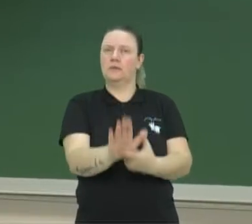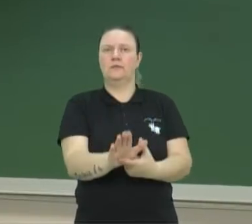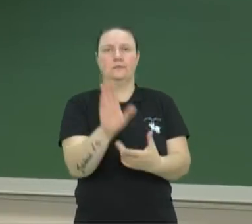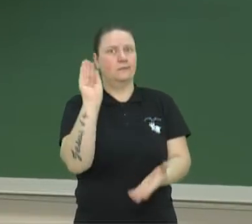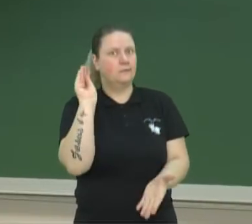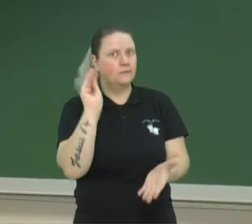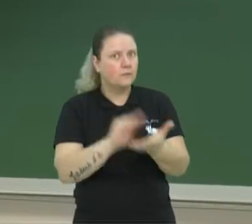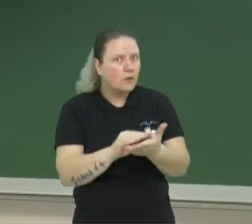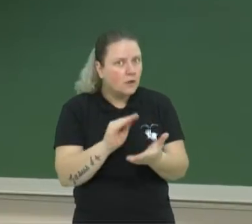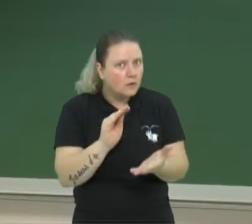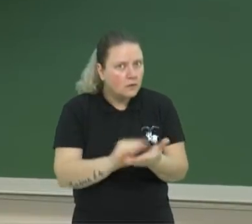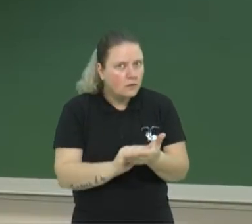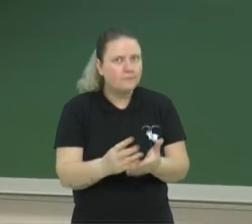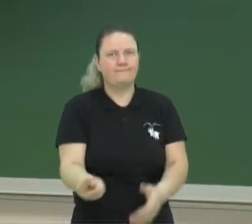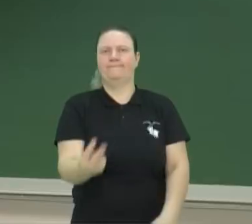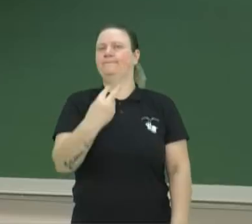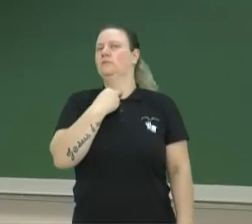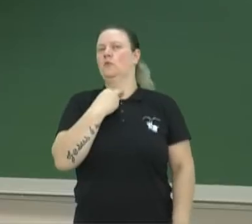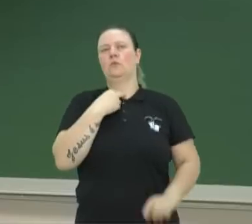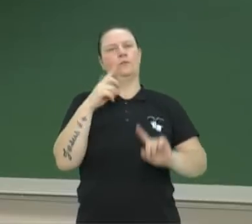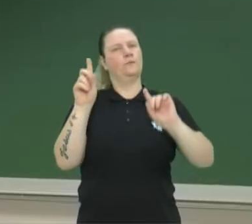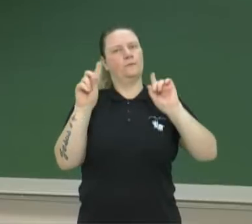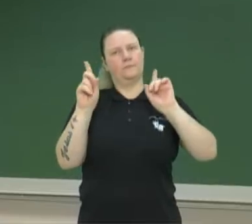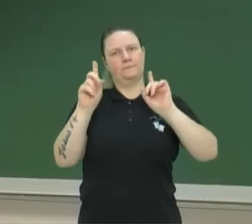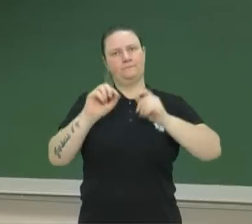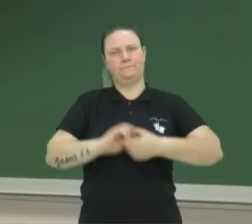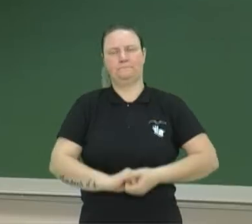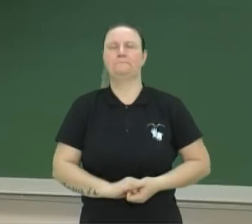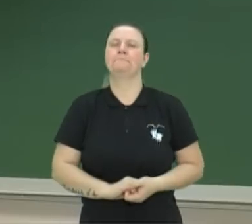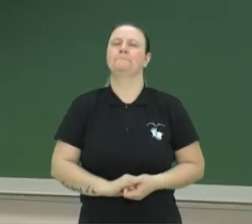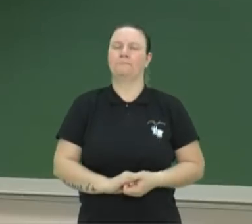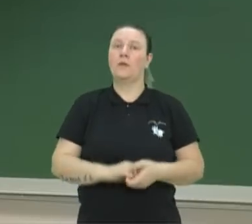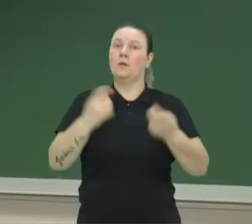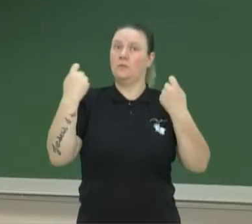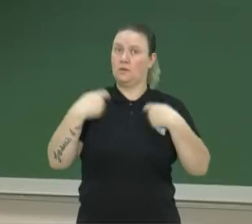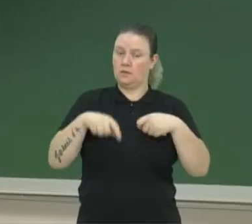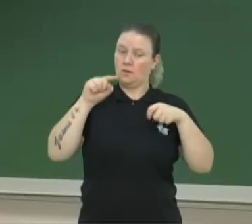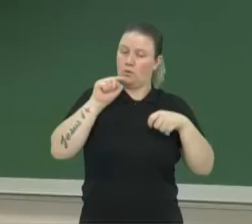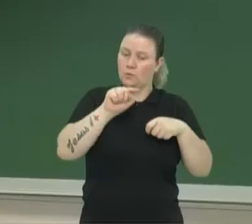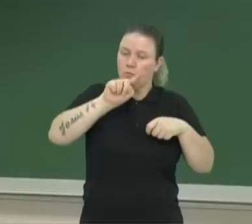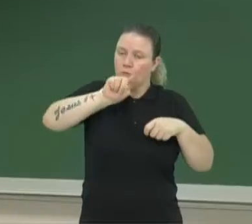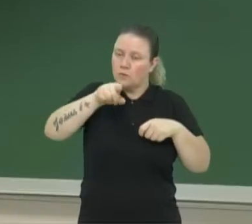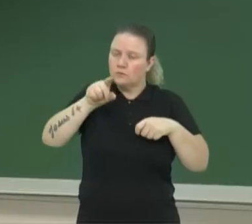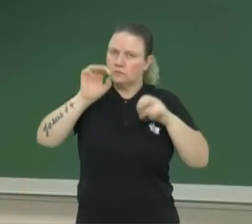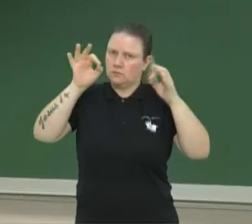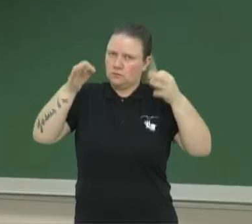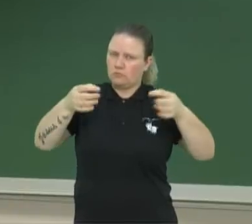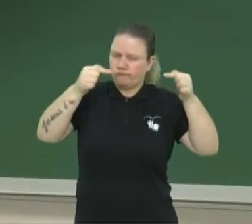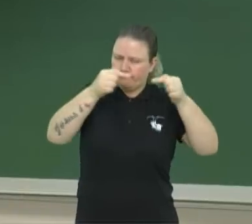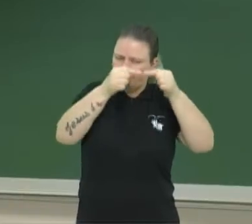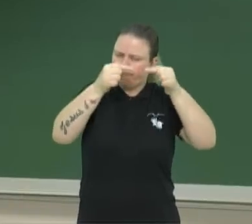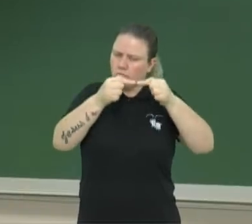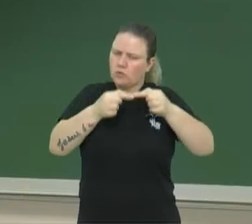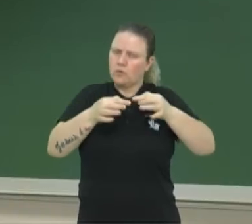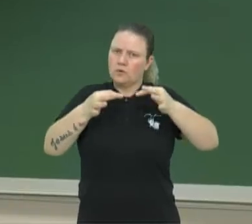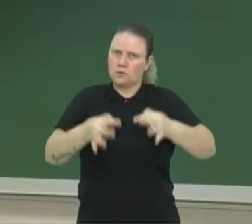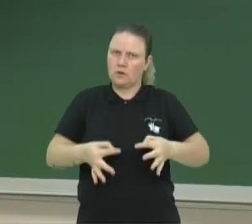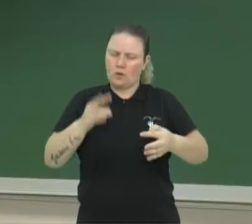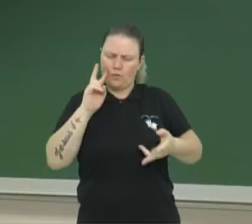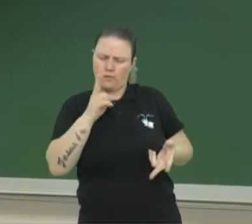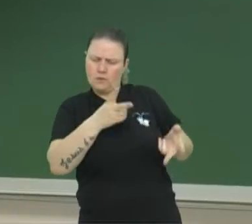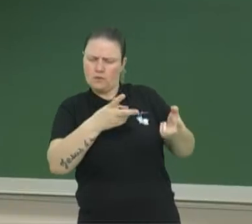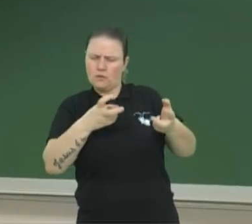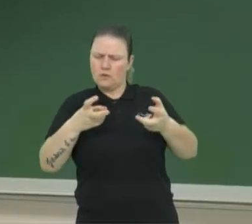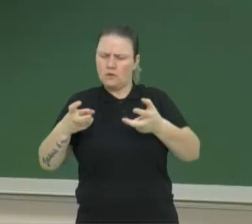faltar a pontuação, né? Então, sempre pontue corretamente, né? Para que a gente compreenda a